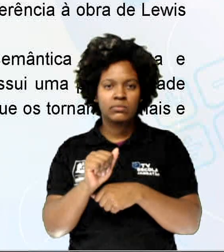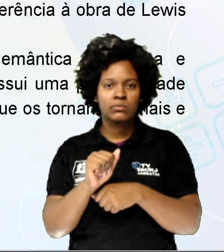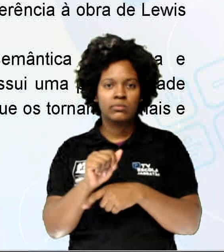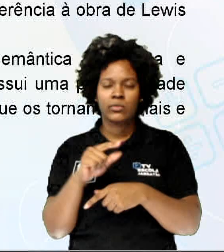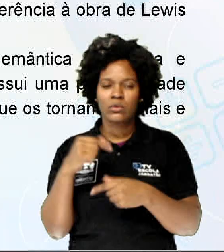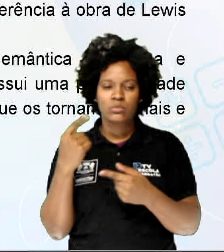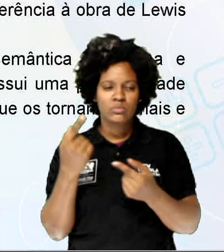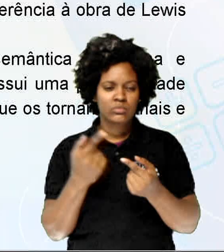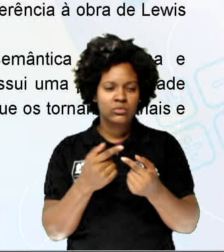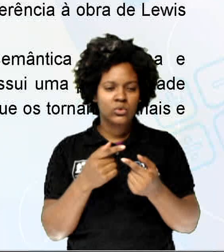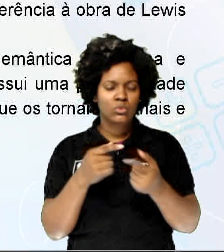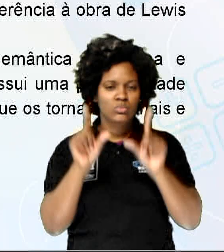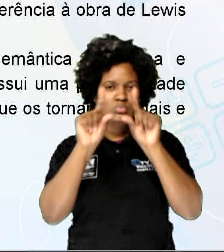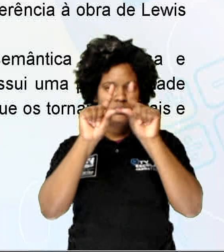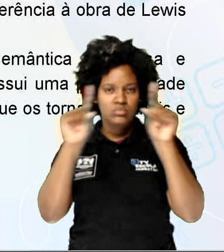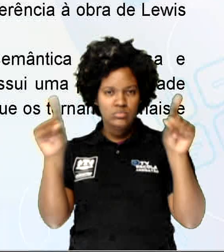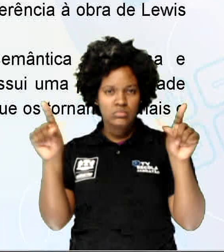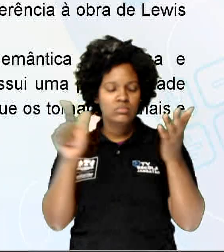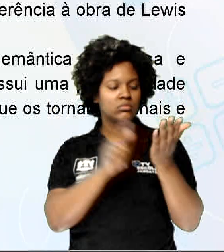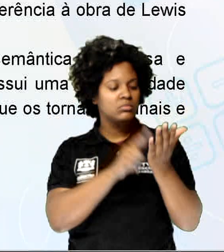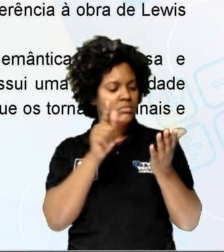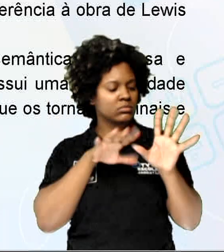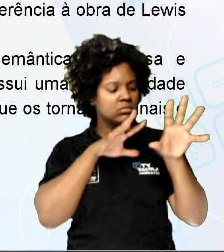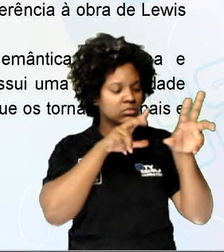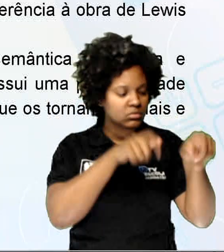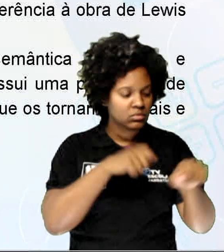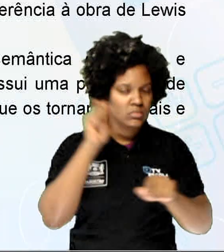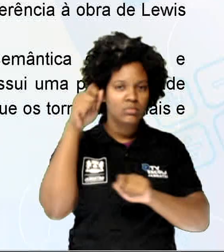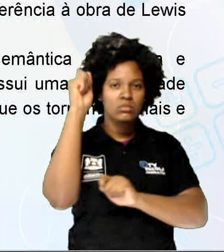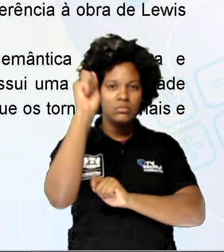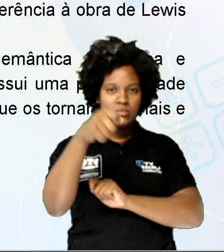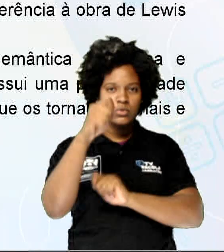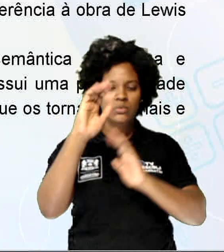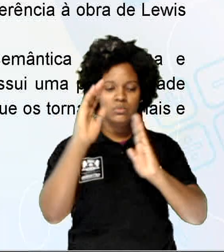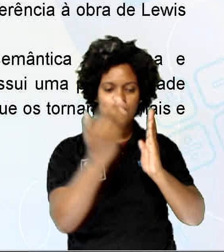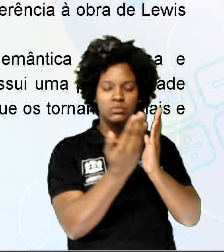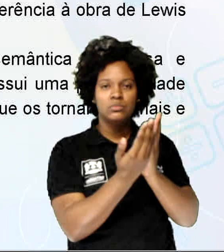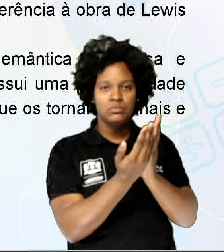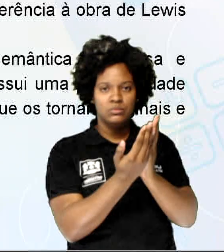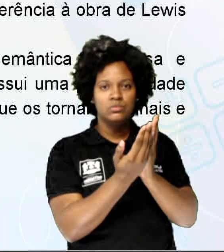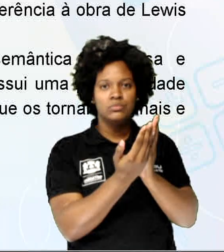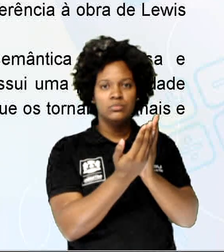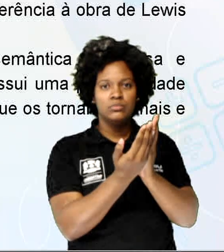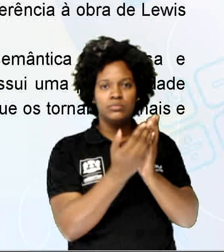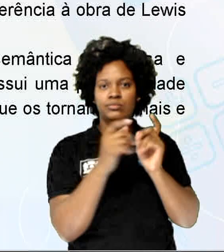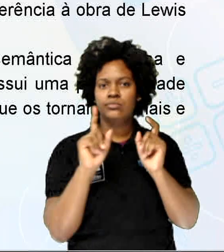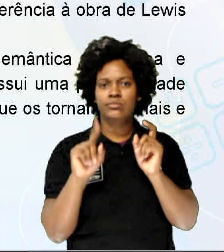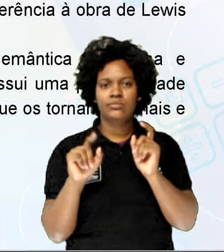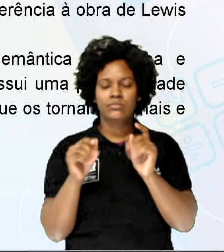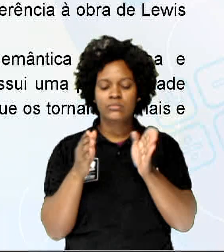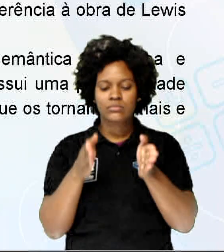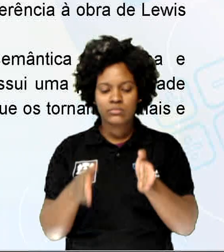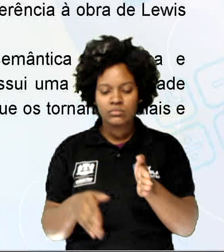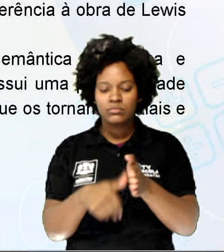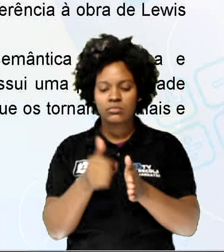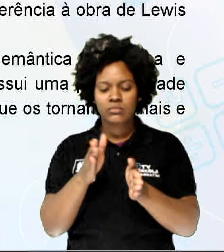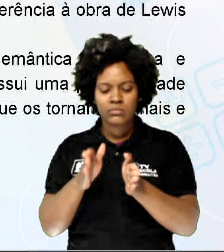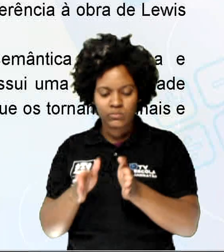considerando-se o título do livro, o leão, a feiticeira e o guarda-roupa, primeiro parágrafo do